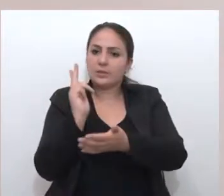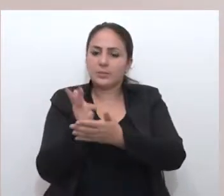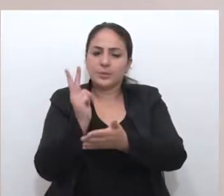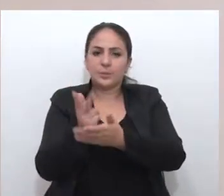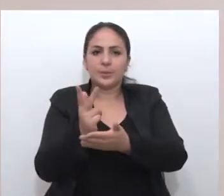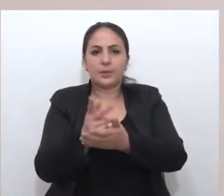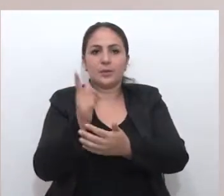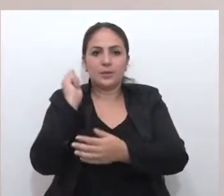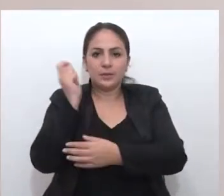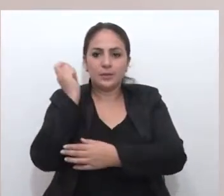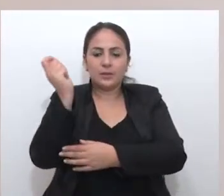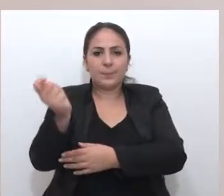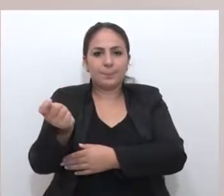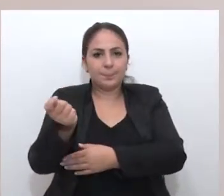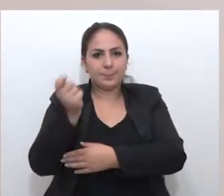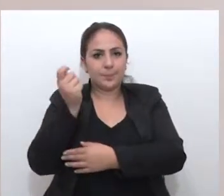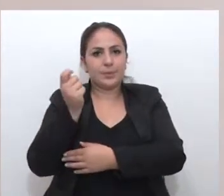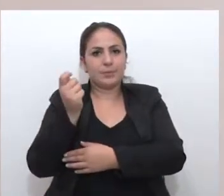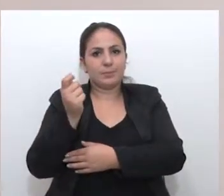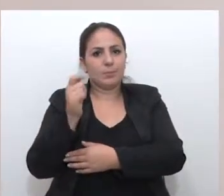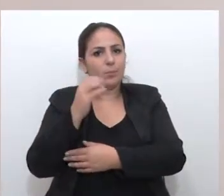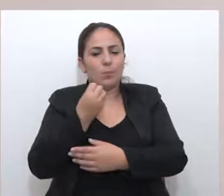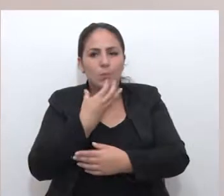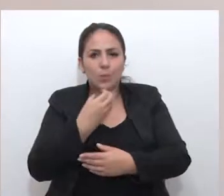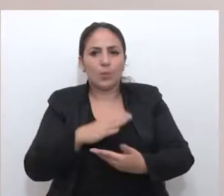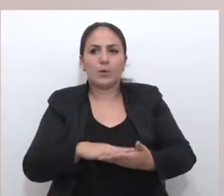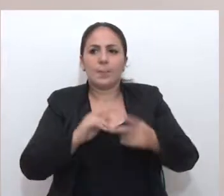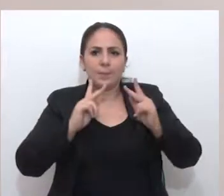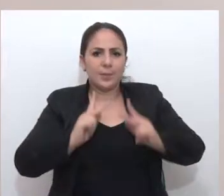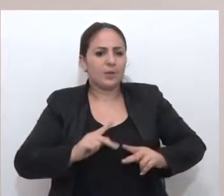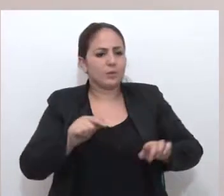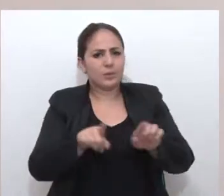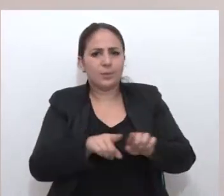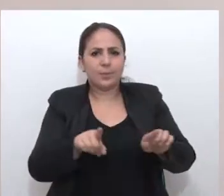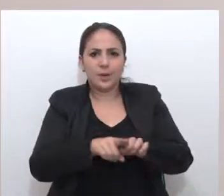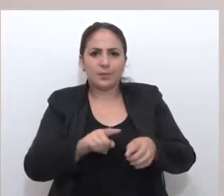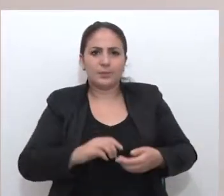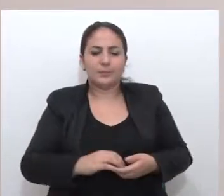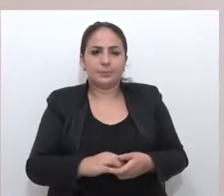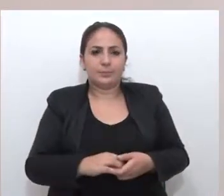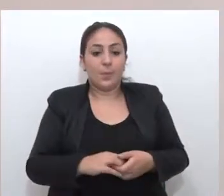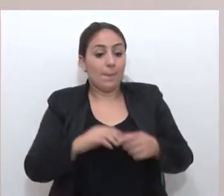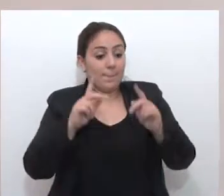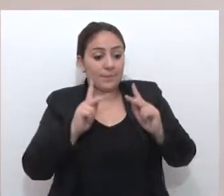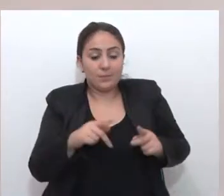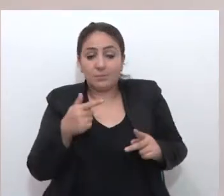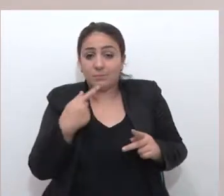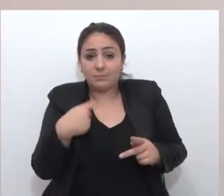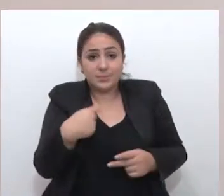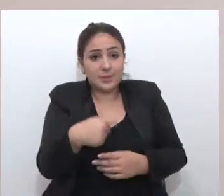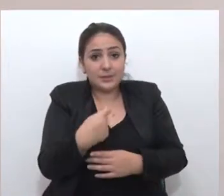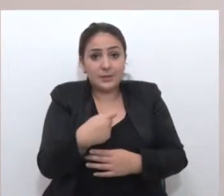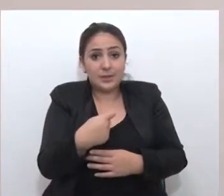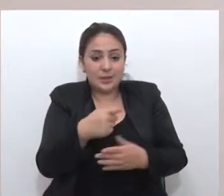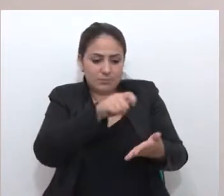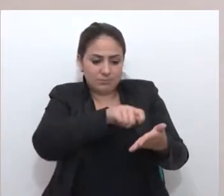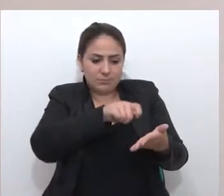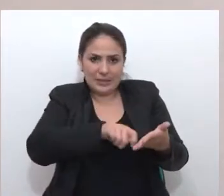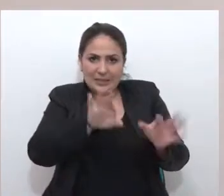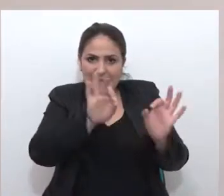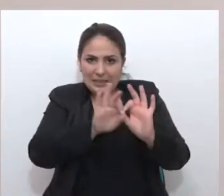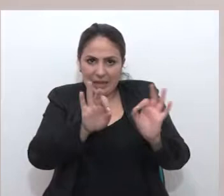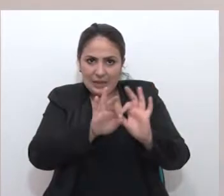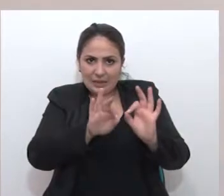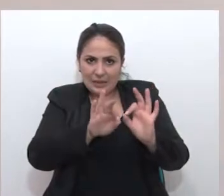Tradicionalista sempre foi, né? Laçador de primeira e como pessoa também para tu tratar com ele, uma pessoa que não precisa tu